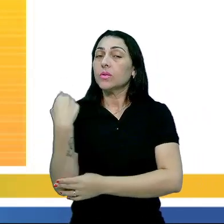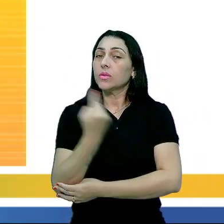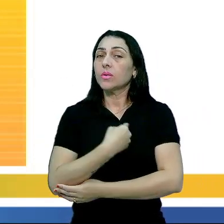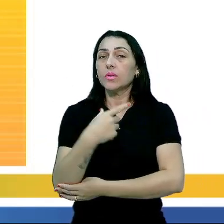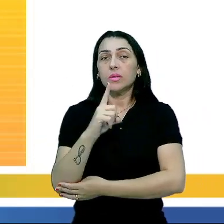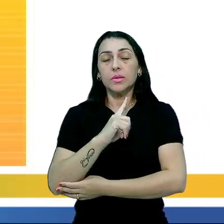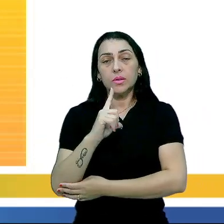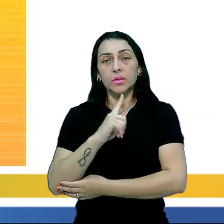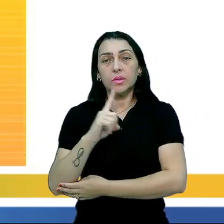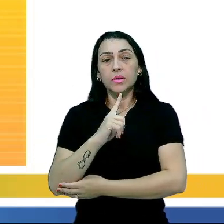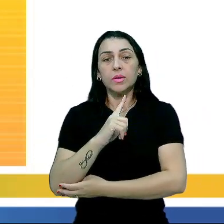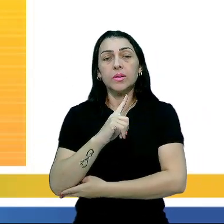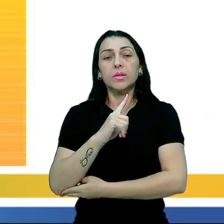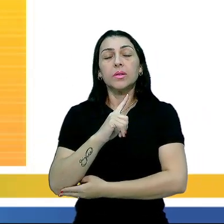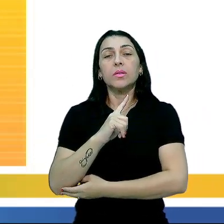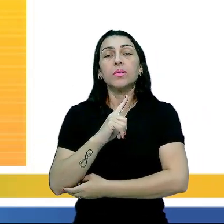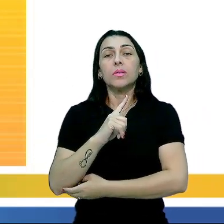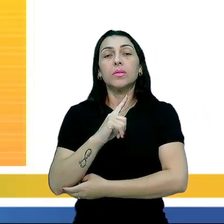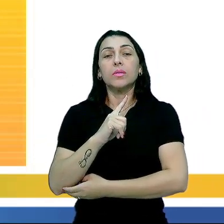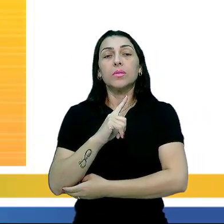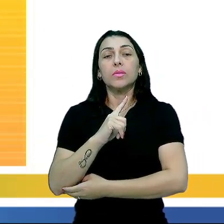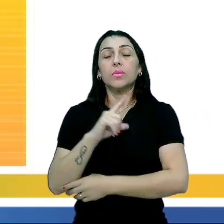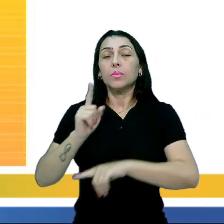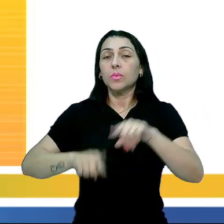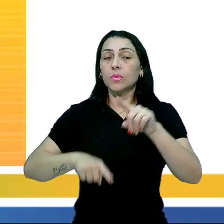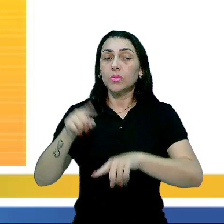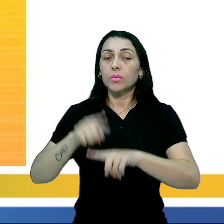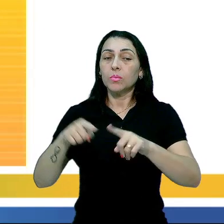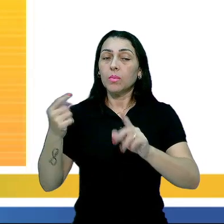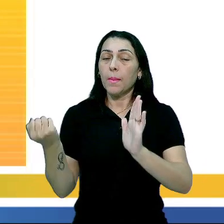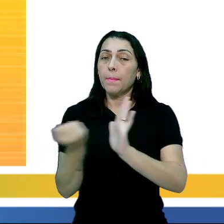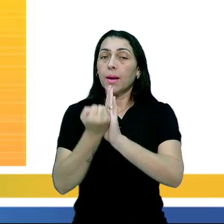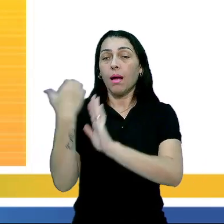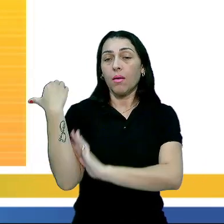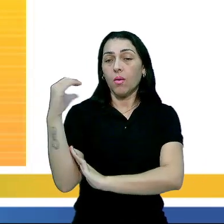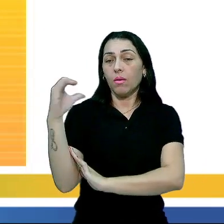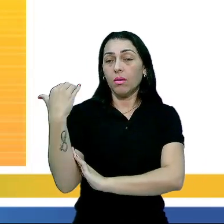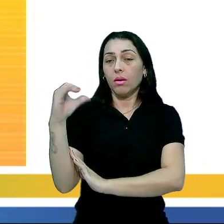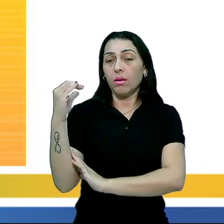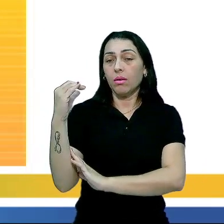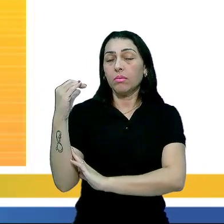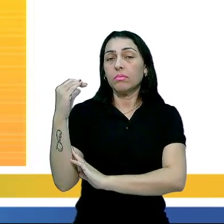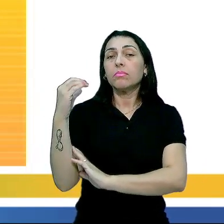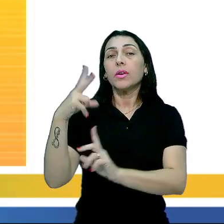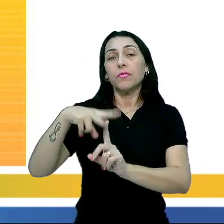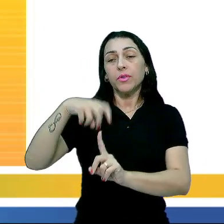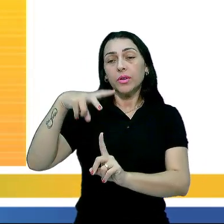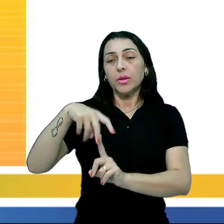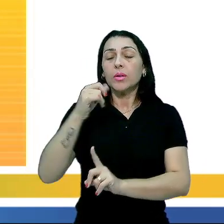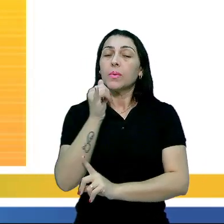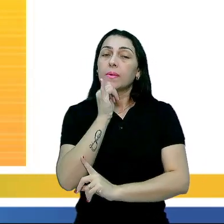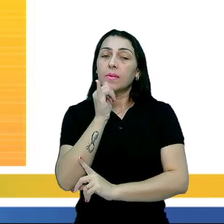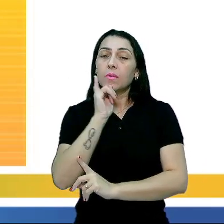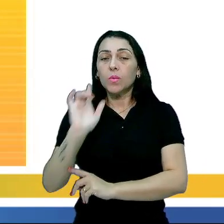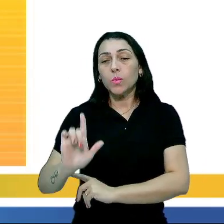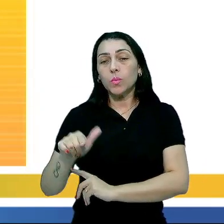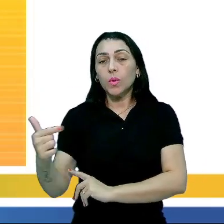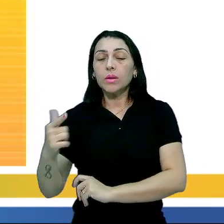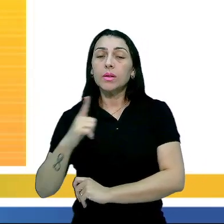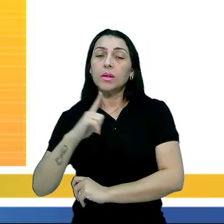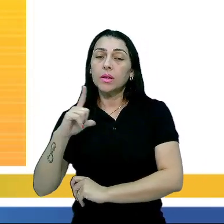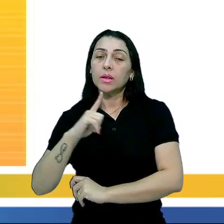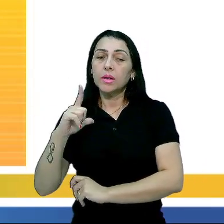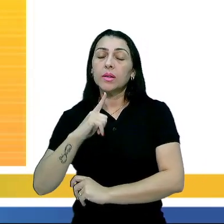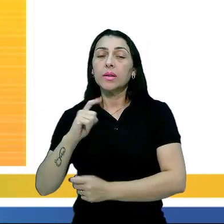temos, aí no lado da divulgação de produtos, uma marca conhecida, a Coca-Cola, por exemplo. Do outro lado, nós